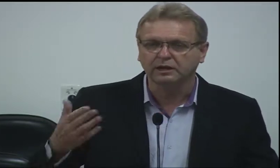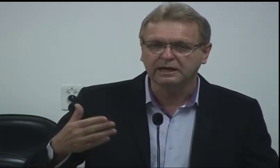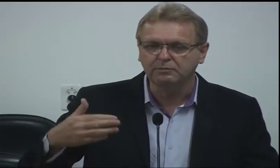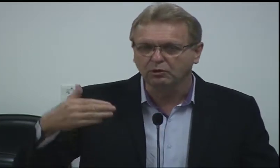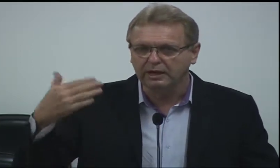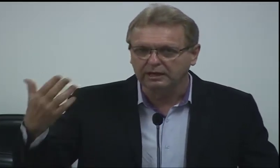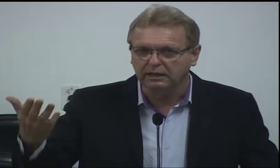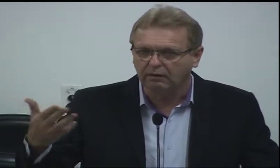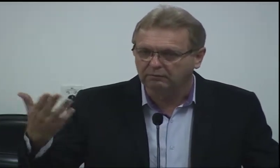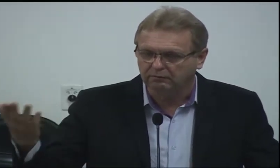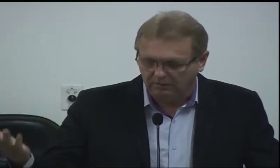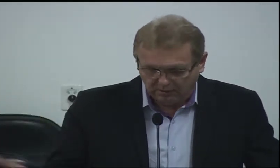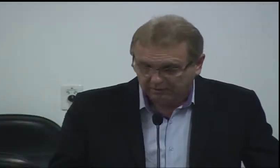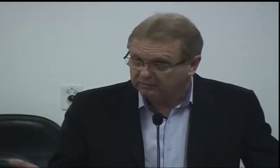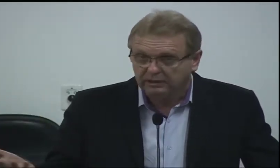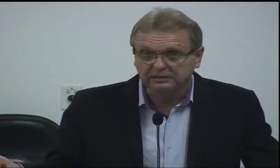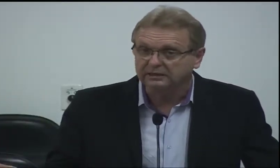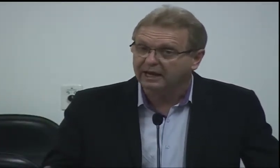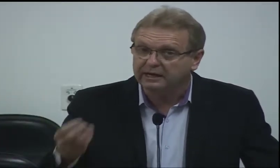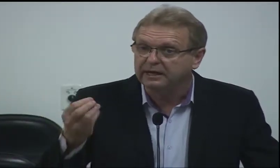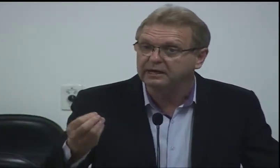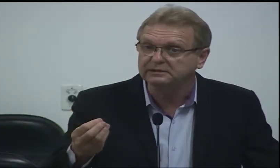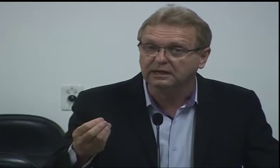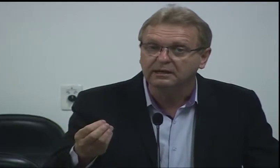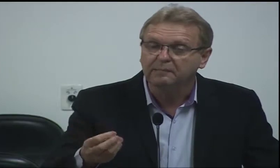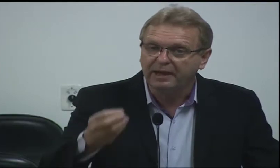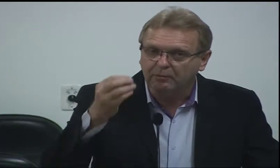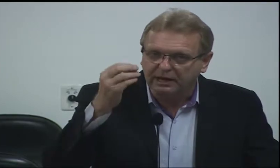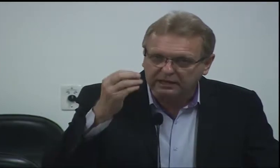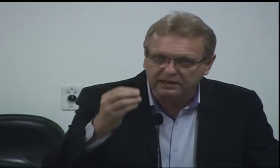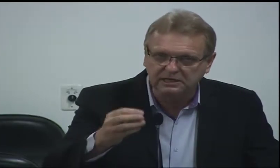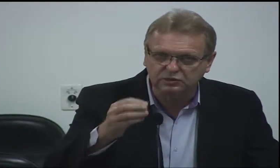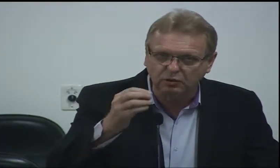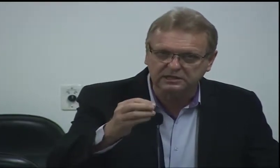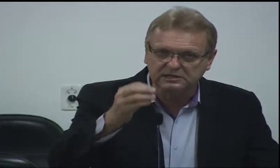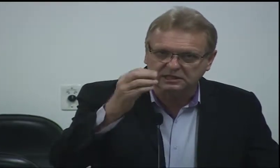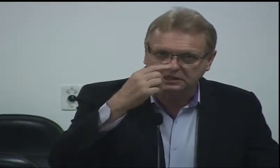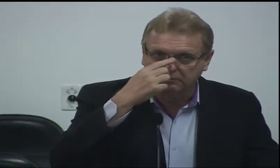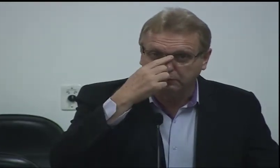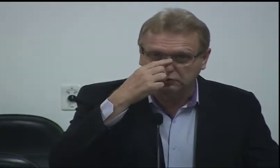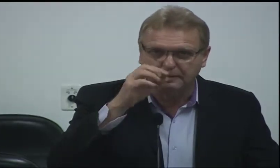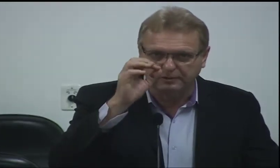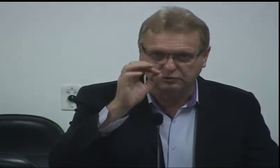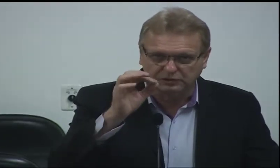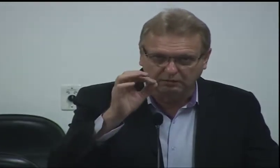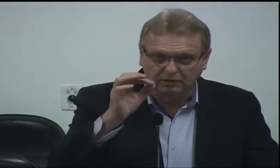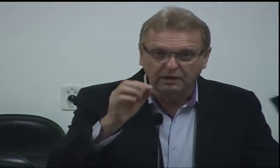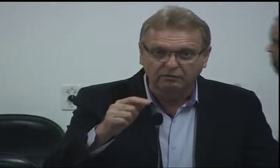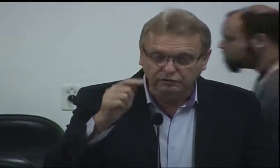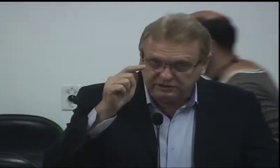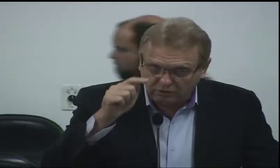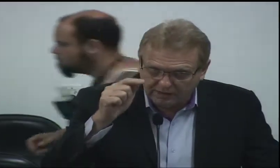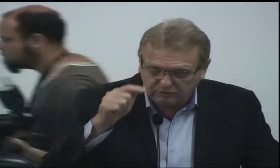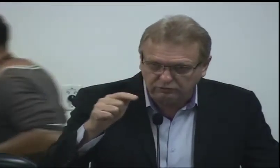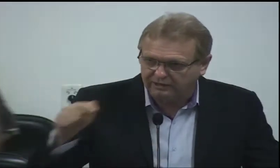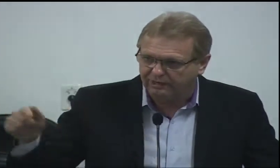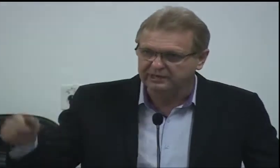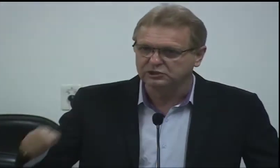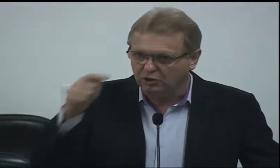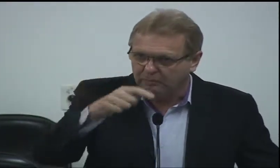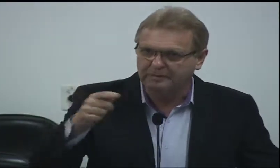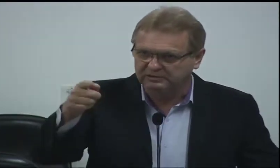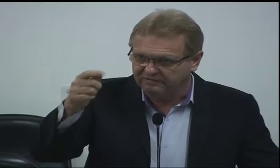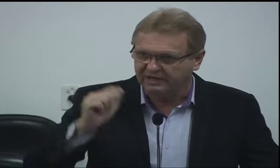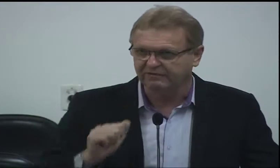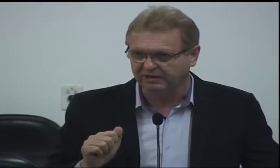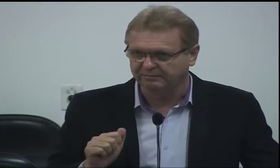escola do crime, ou ele dá um... Porque não tem jeito, é criança. Pega uma criança na escola e ensina que você não pode jogar papel no chão. Você, como adulto, está com a criança,